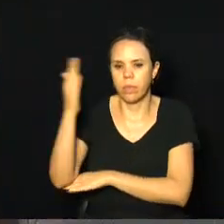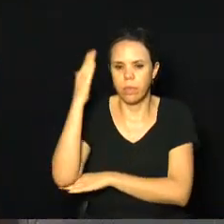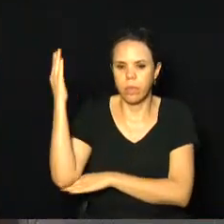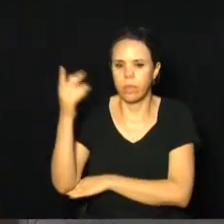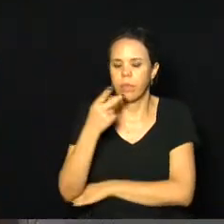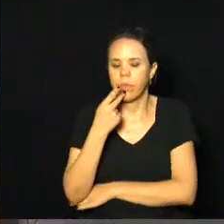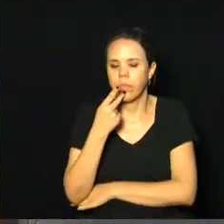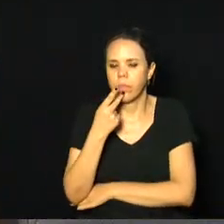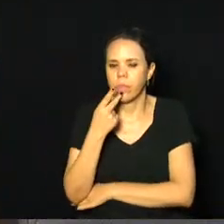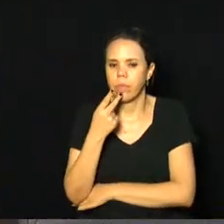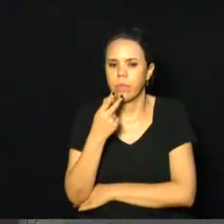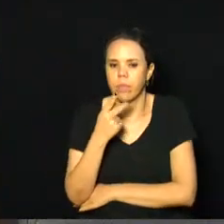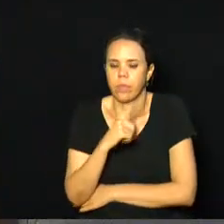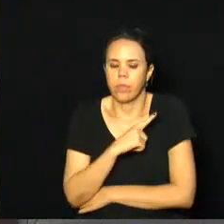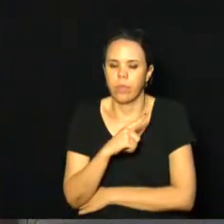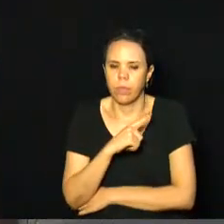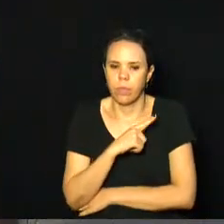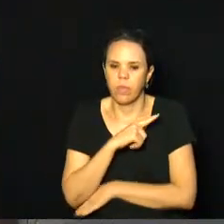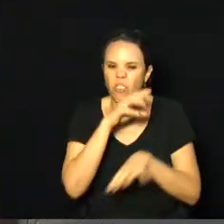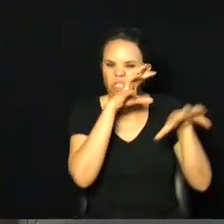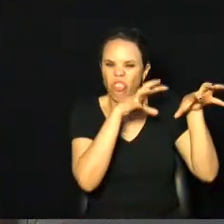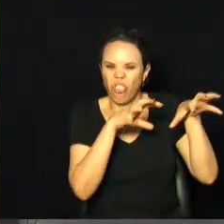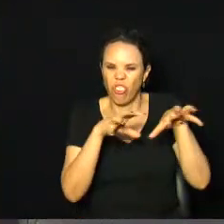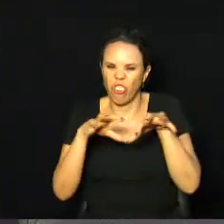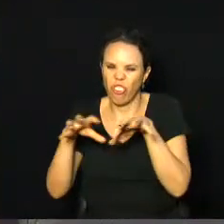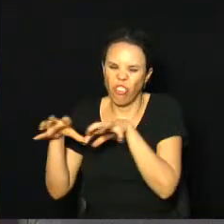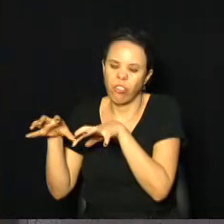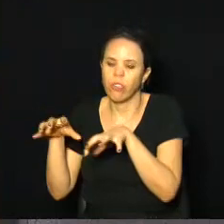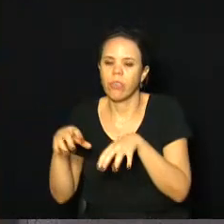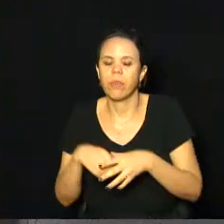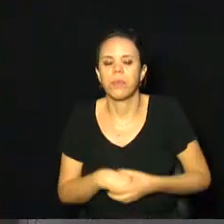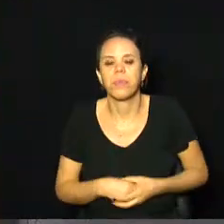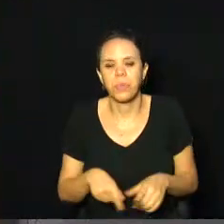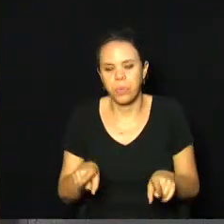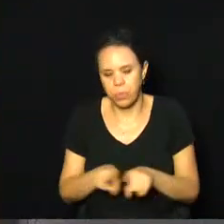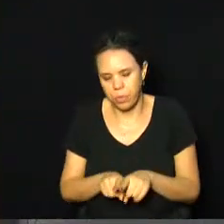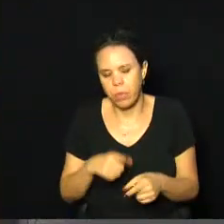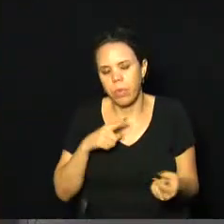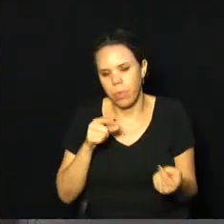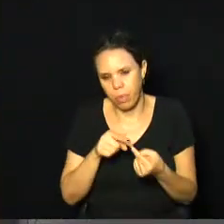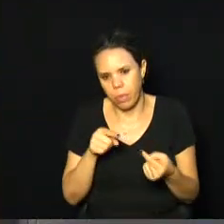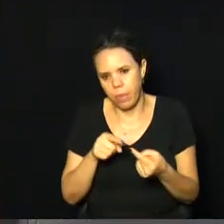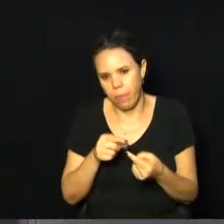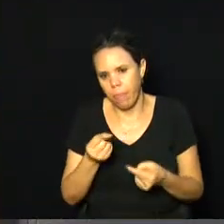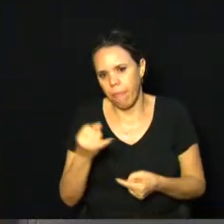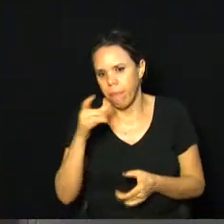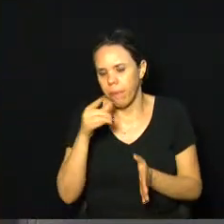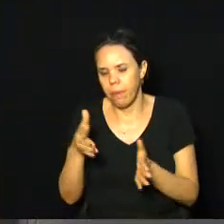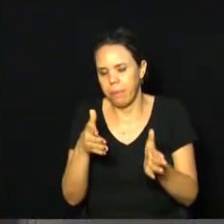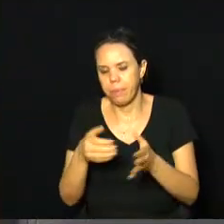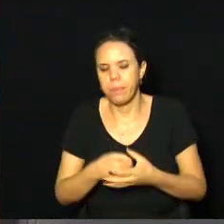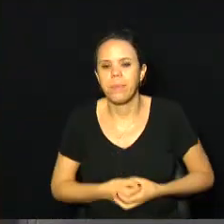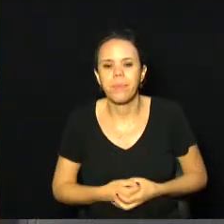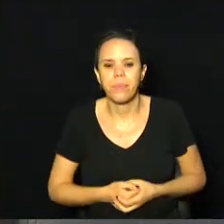mas as chuvas, né, o volume de chuvas também tem a ver com os nossos mananciais,